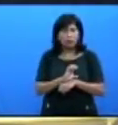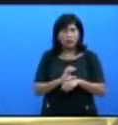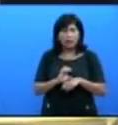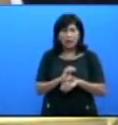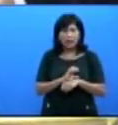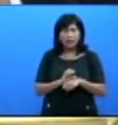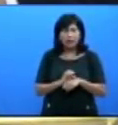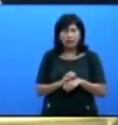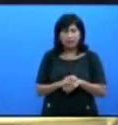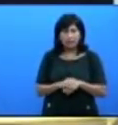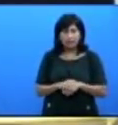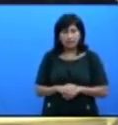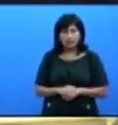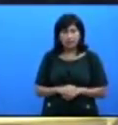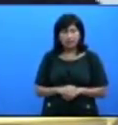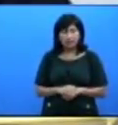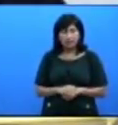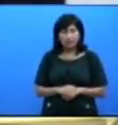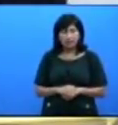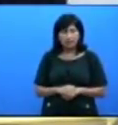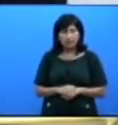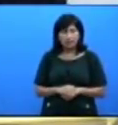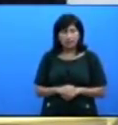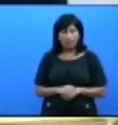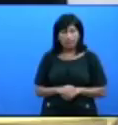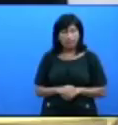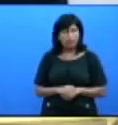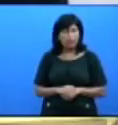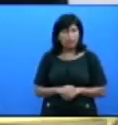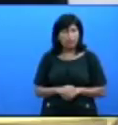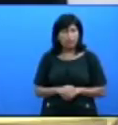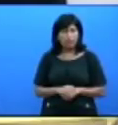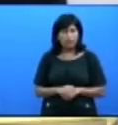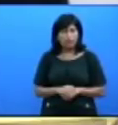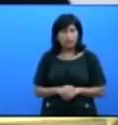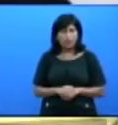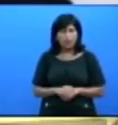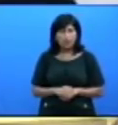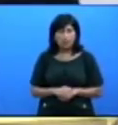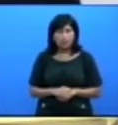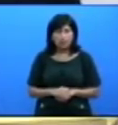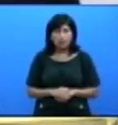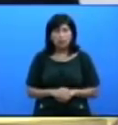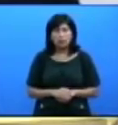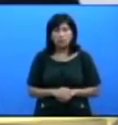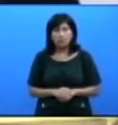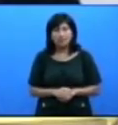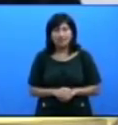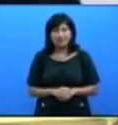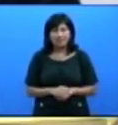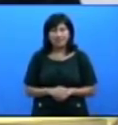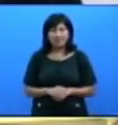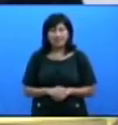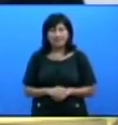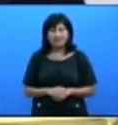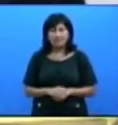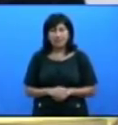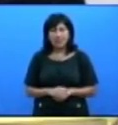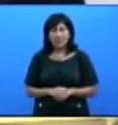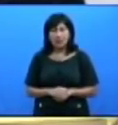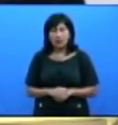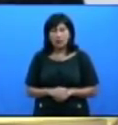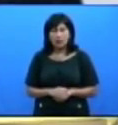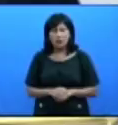emendas. Aqui já passou, já foi aprovado, eu fui vencido, portanto, eu só tenho que respeitar a opinião